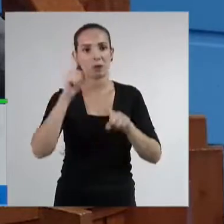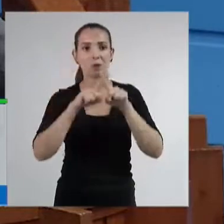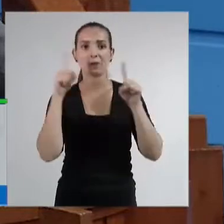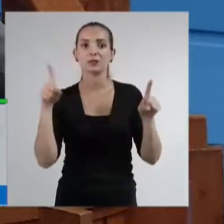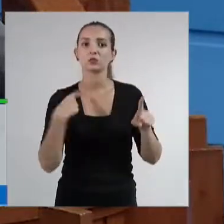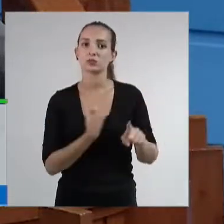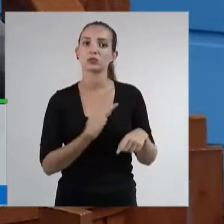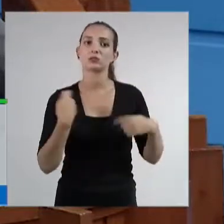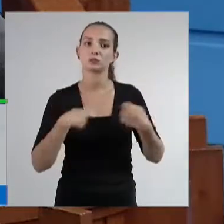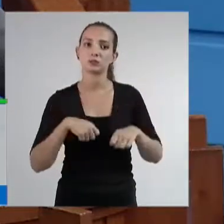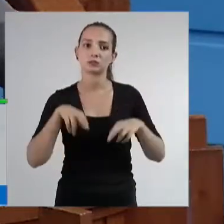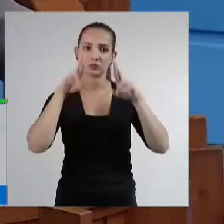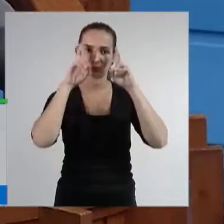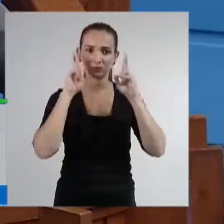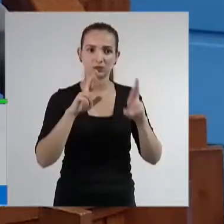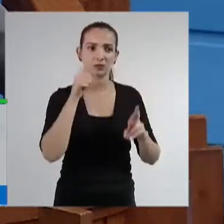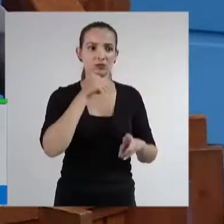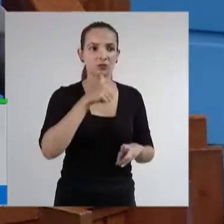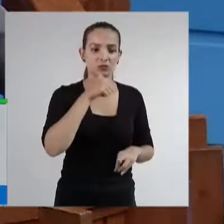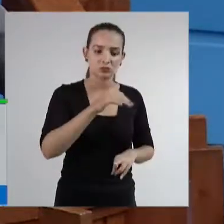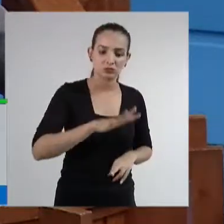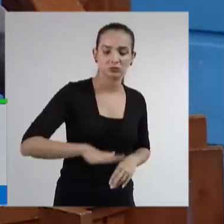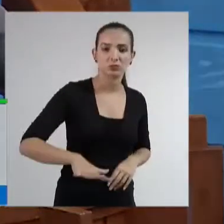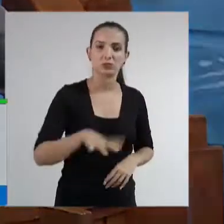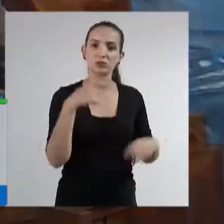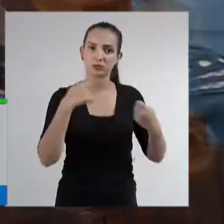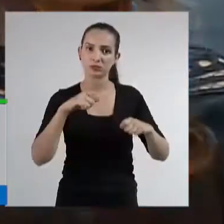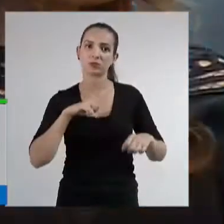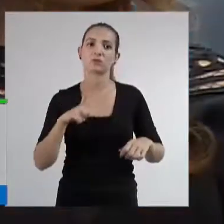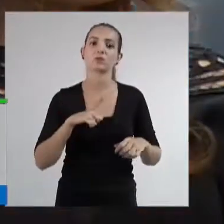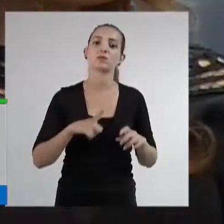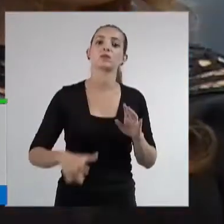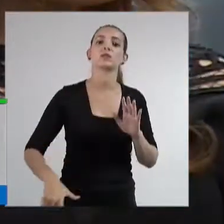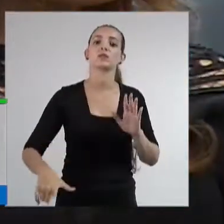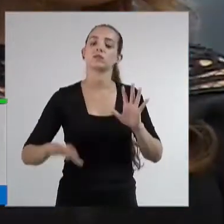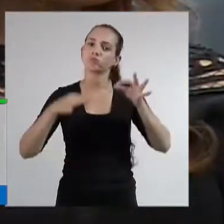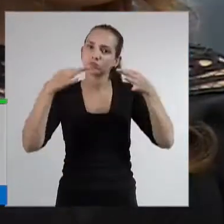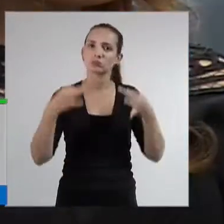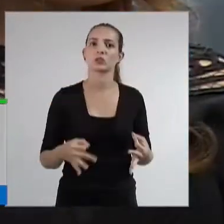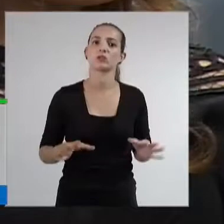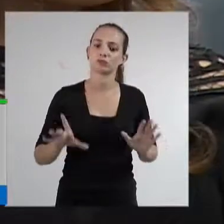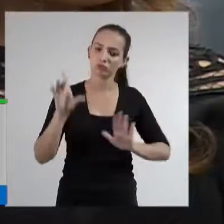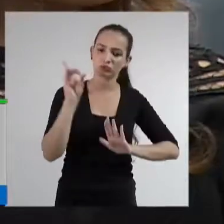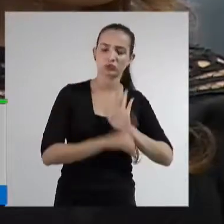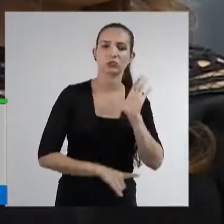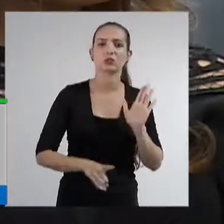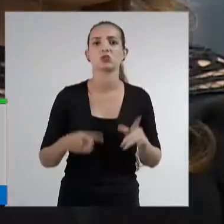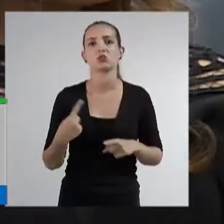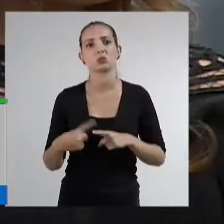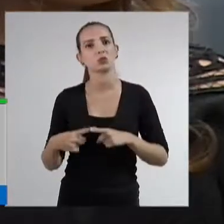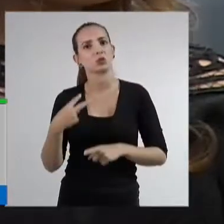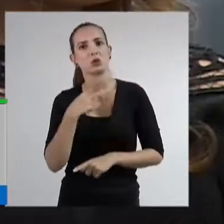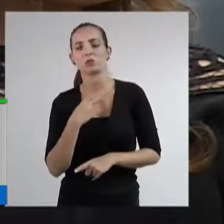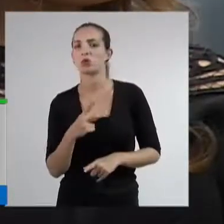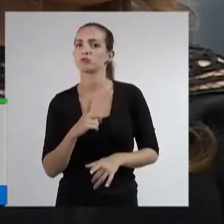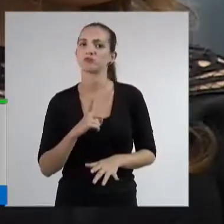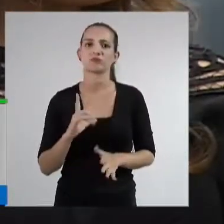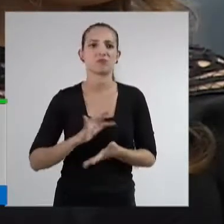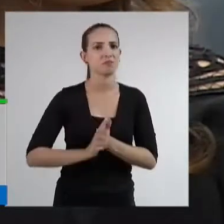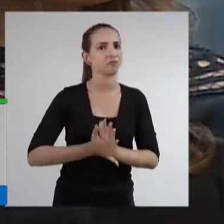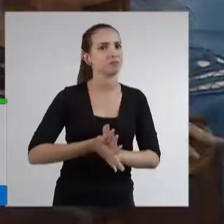que precisavam ter esta garantia para que não houvesse esse tipo de discriminação que, infelizmente,